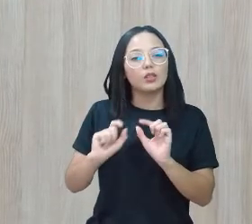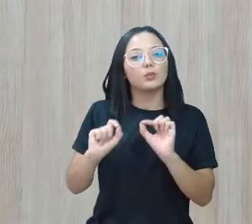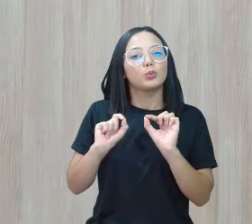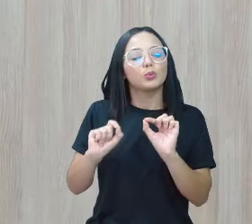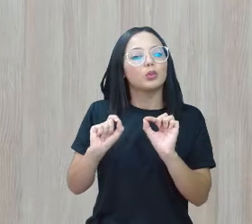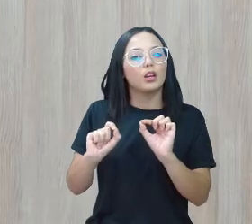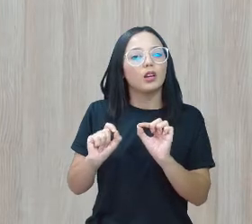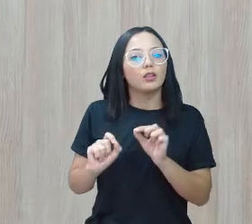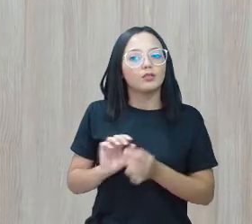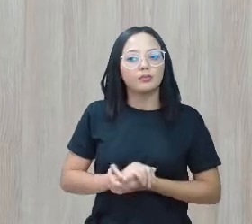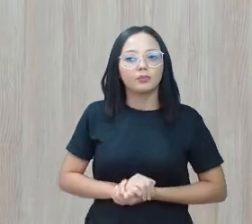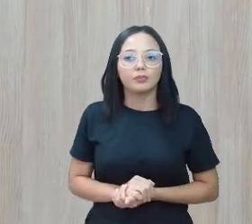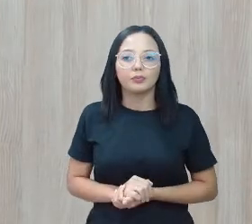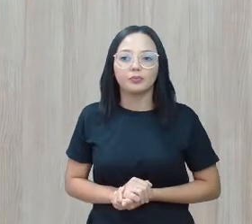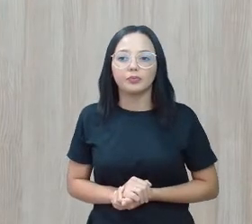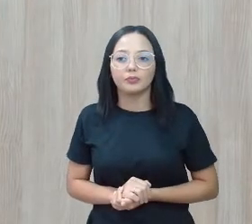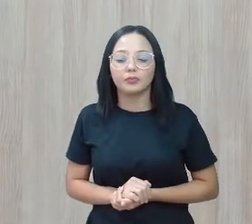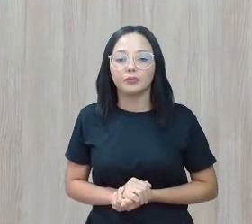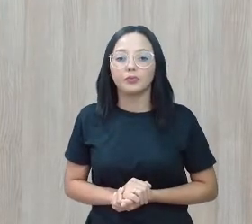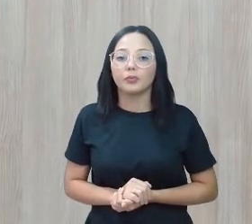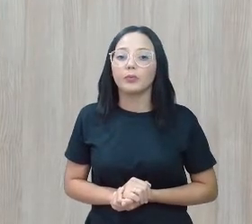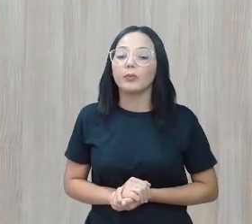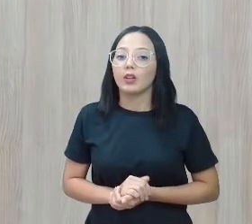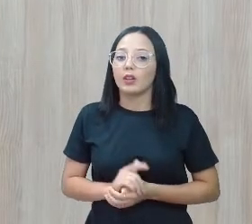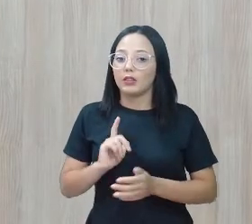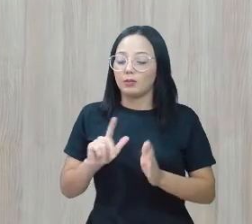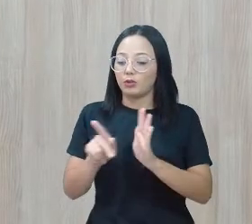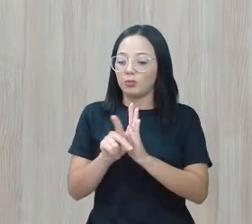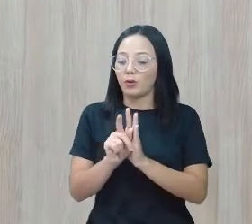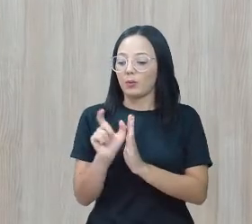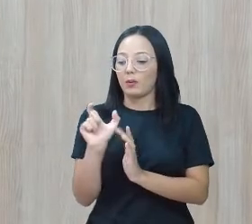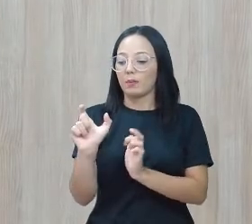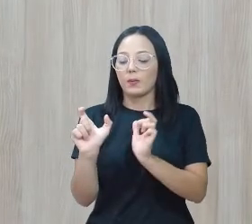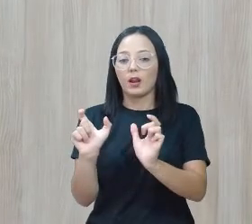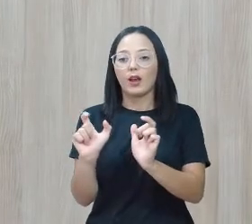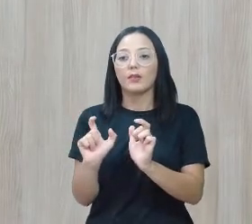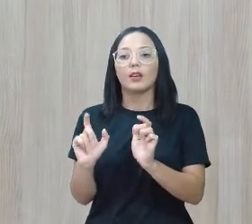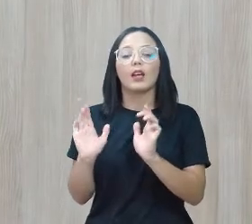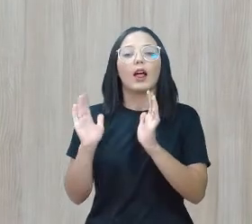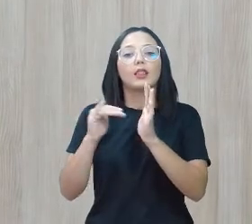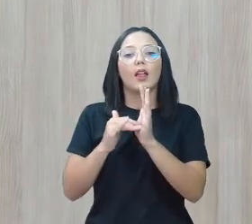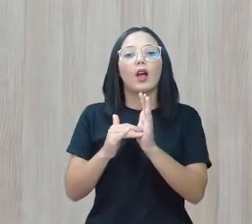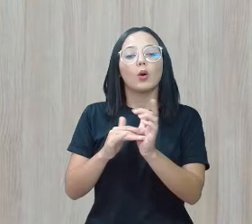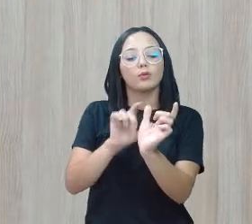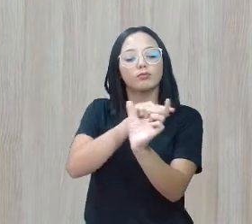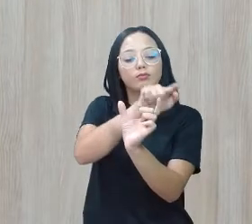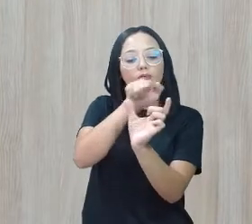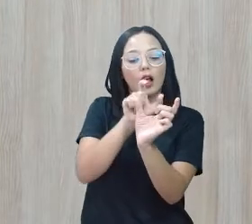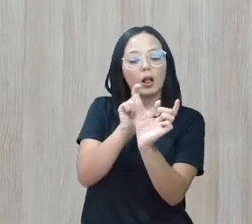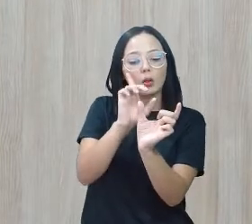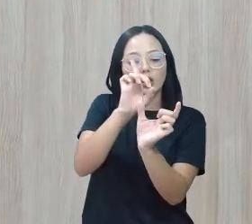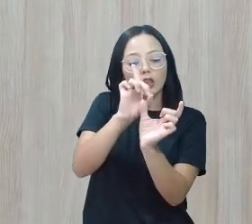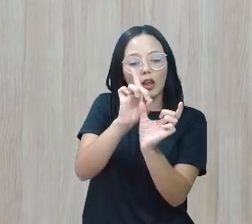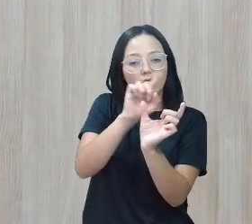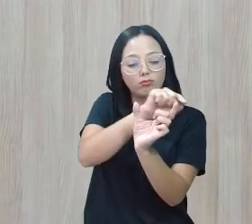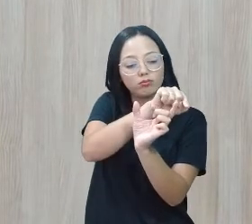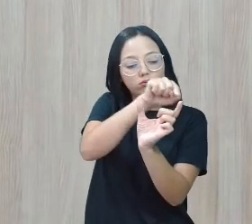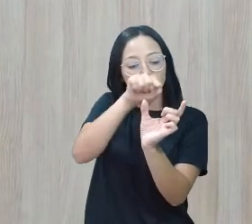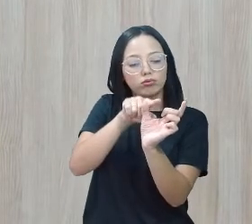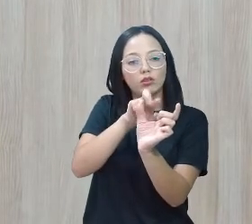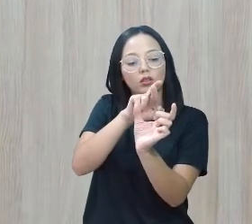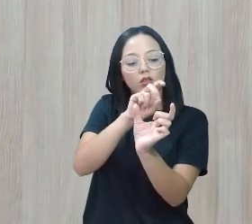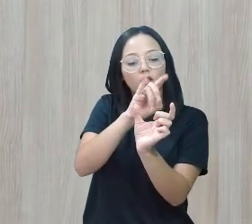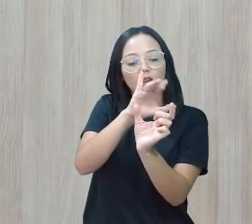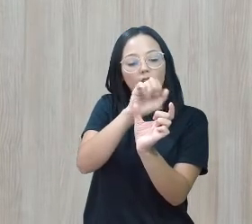temos o radical da palavra, não é? Que é até o D. E aí vocês percebem aí